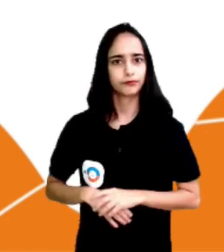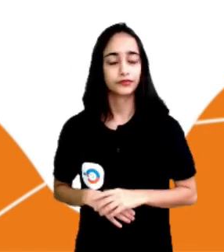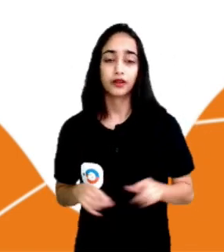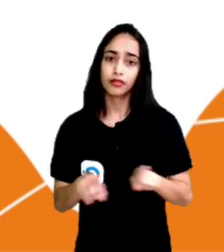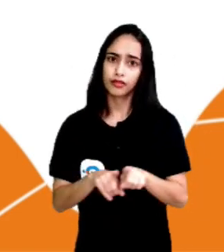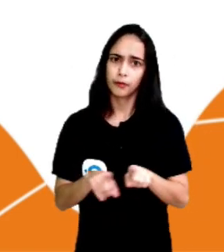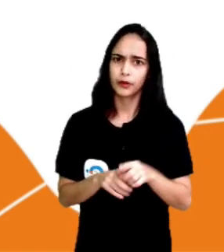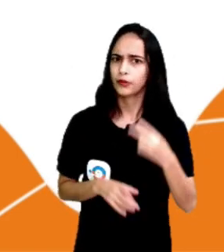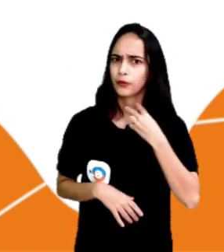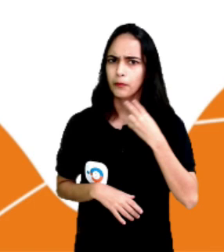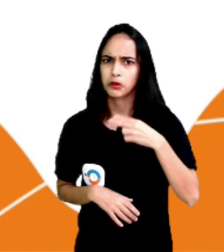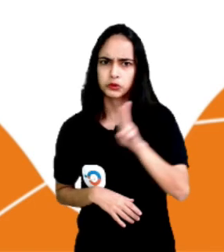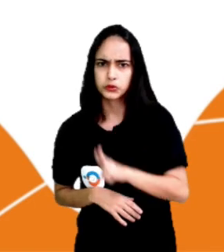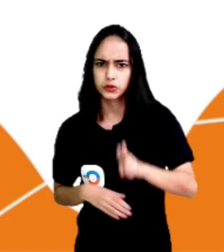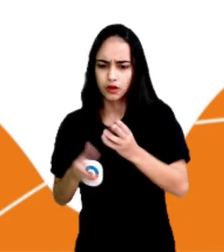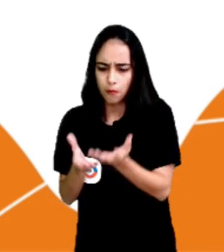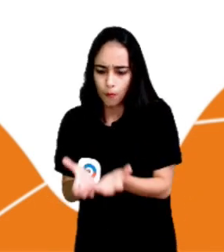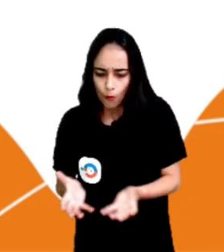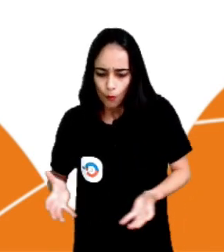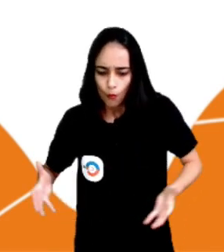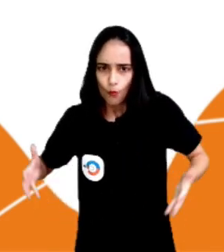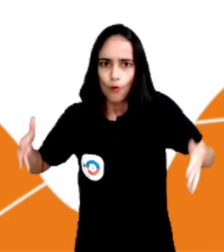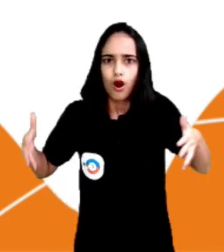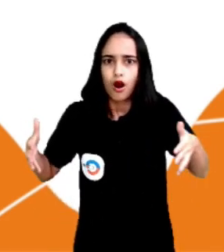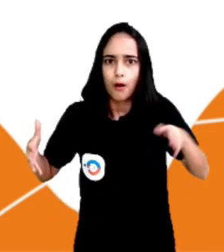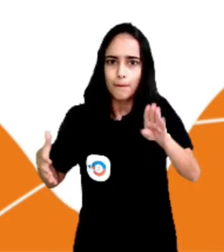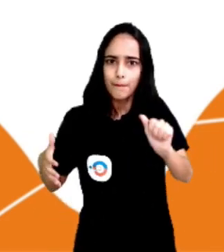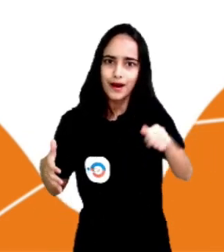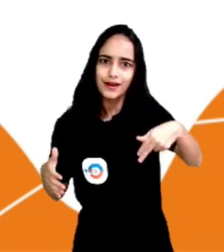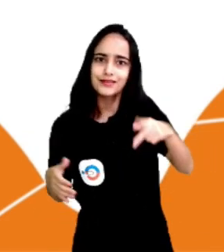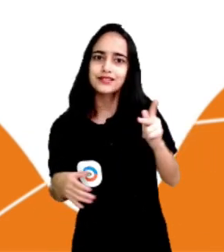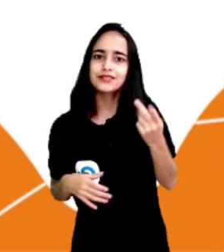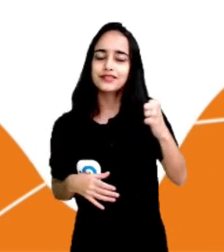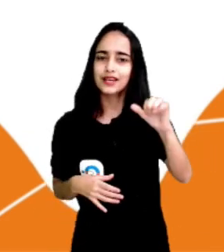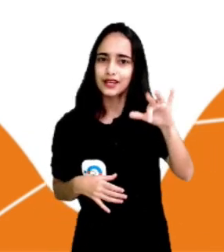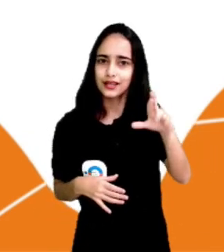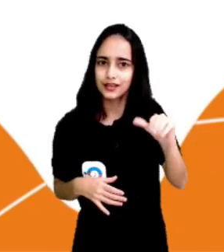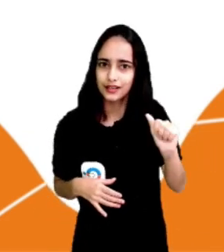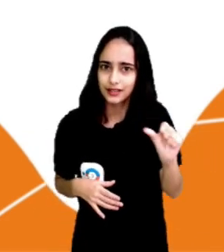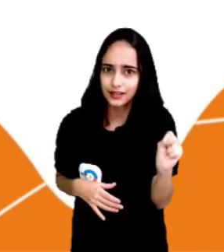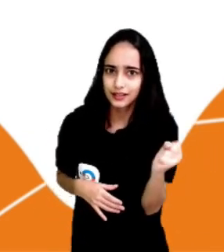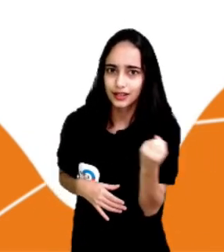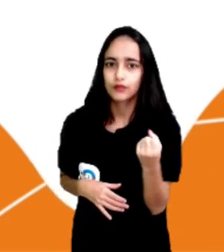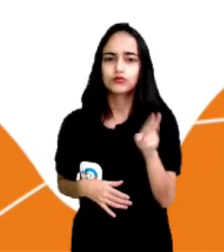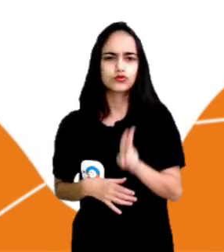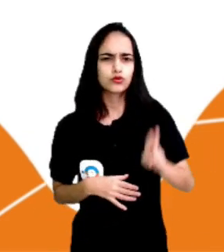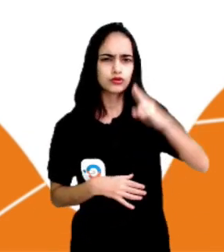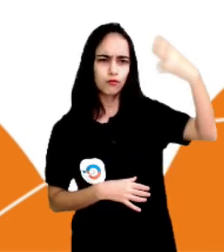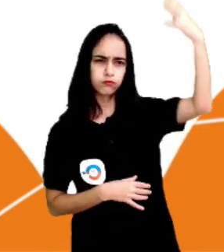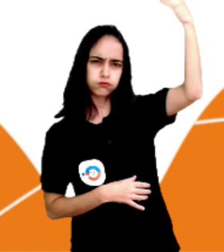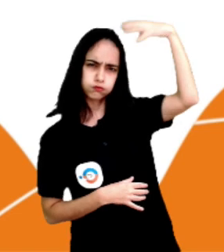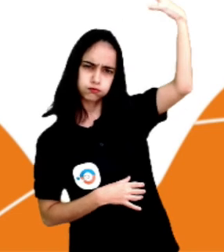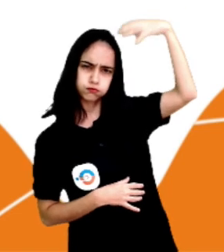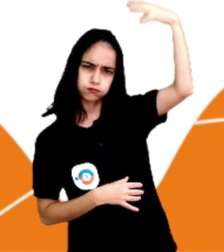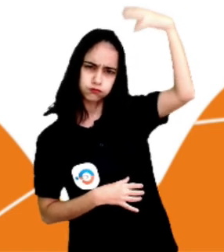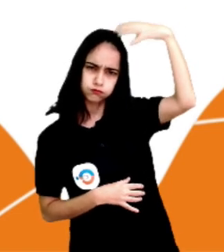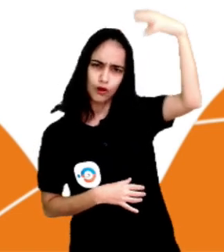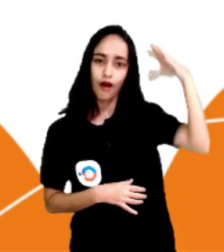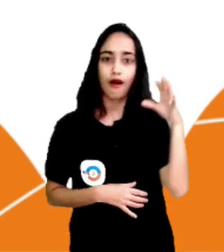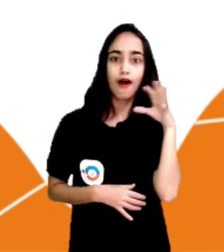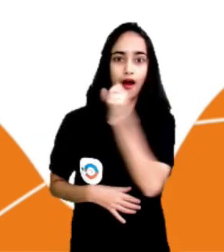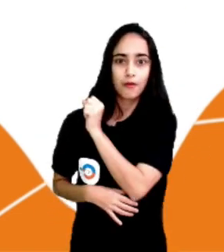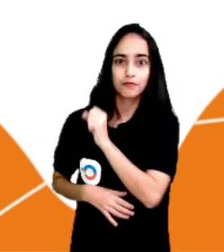banheiras preferir os chuveiros e tomar banhos curtos eliminar vazamentos em vasos sanitários e